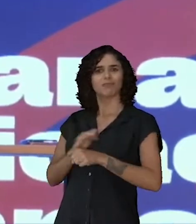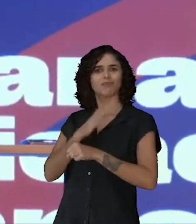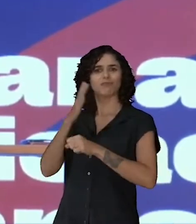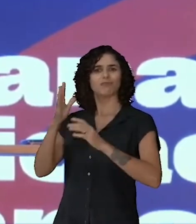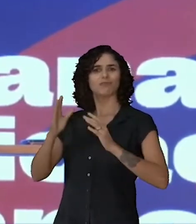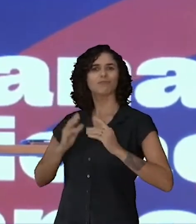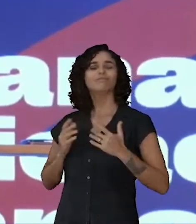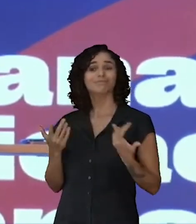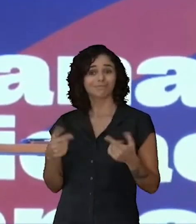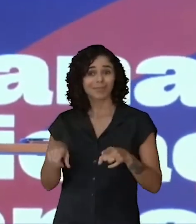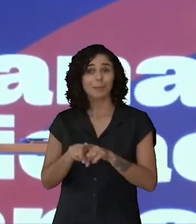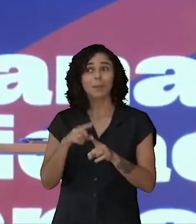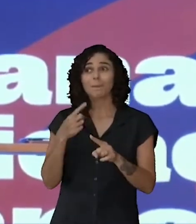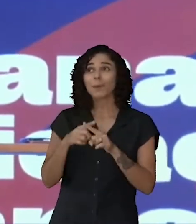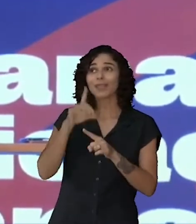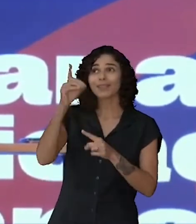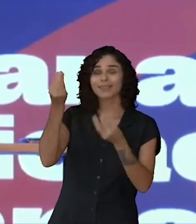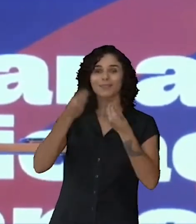fortalece.